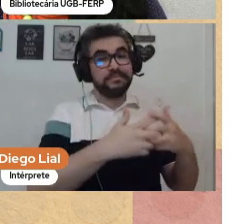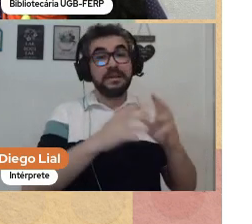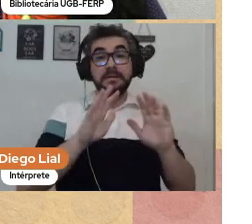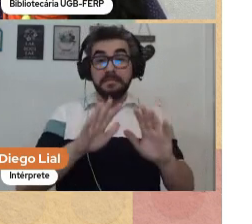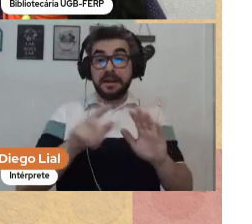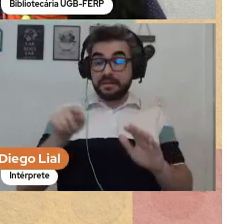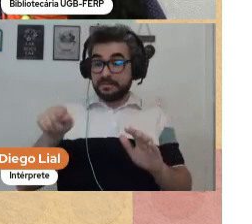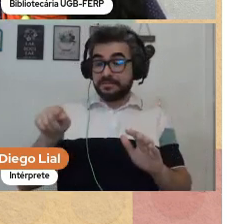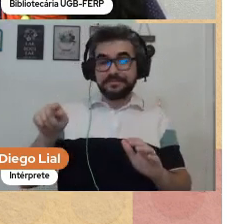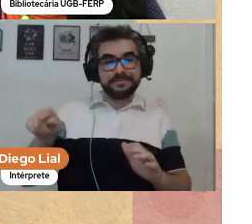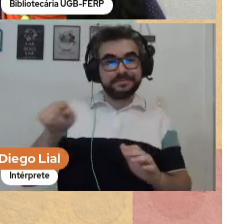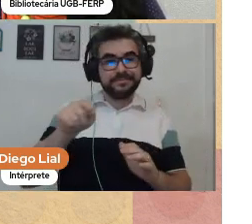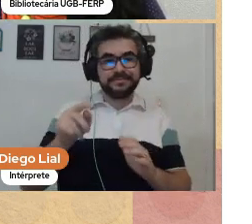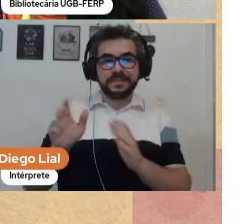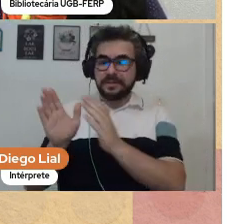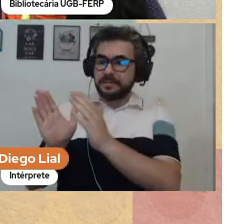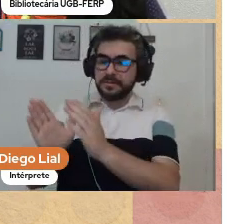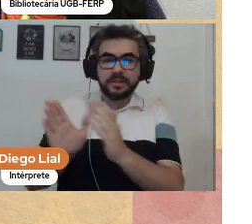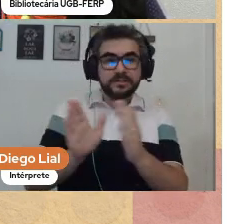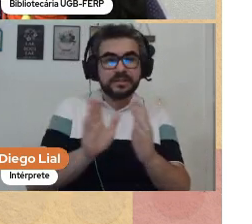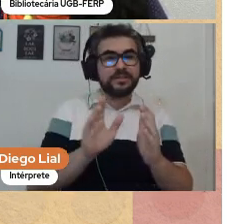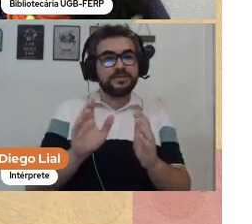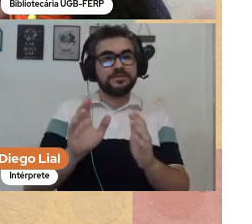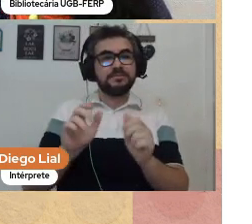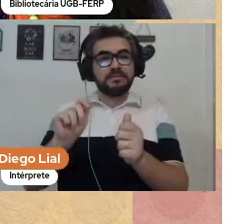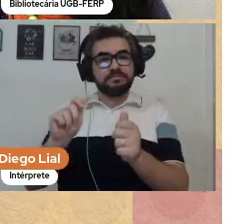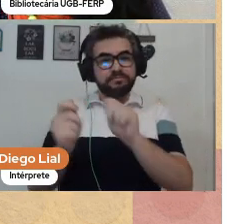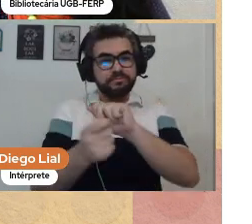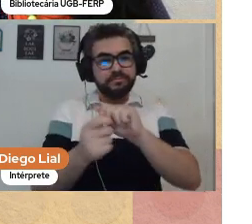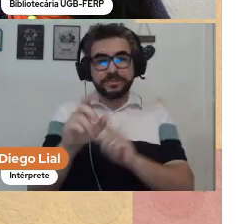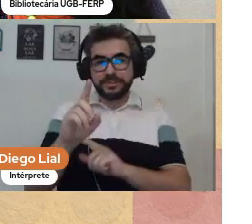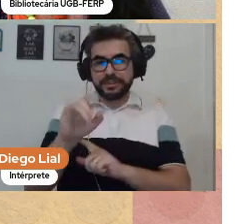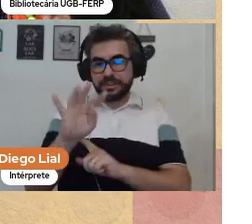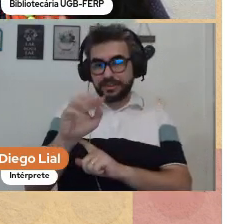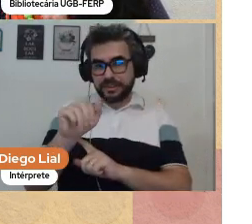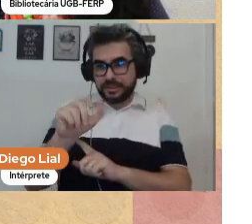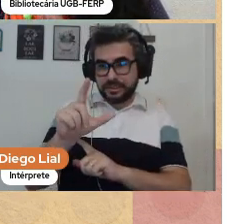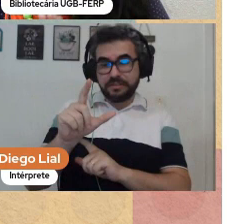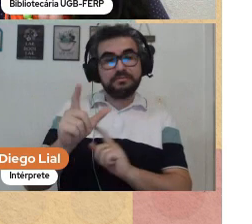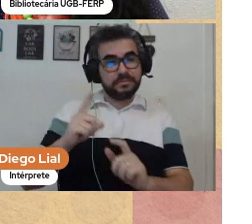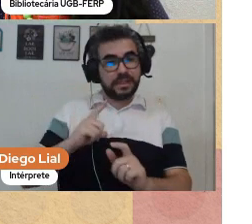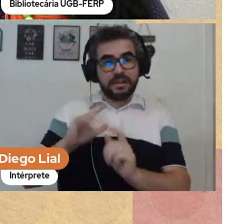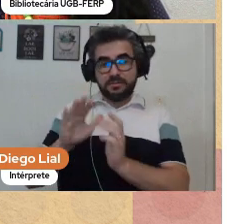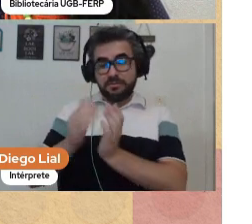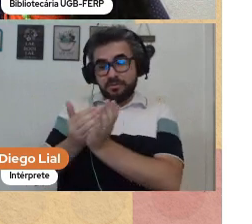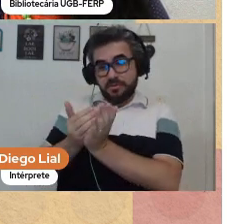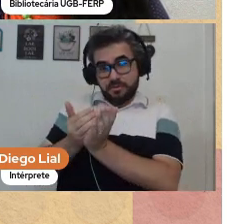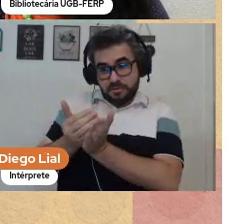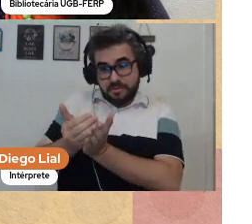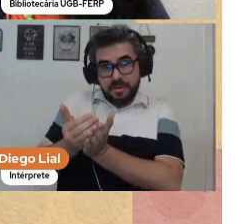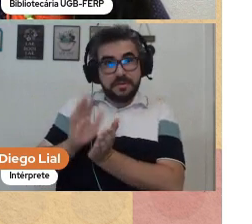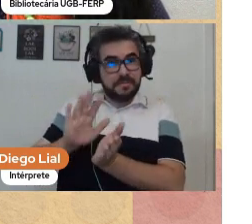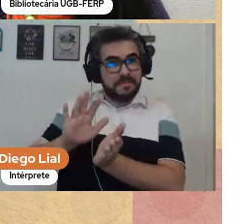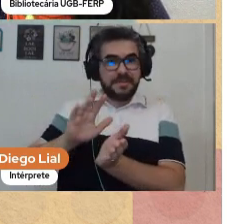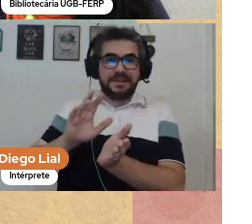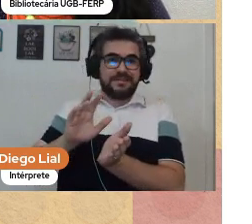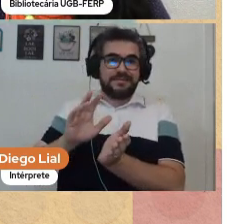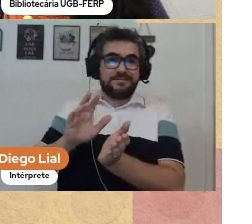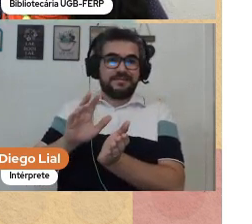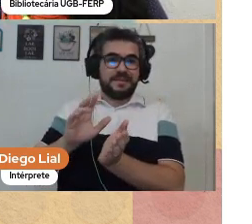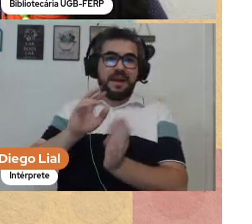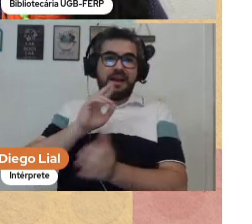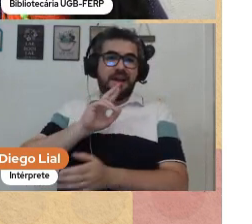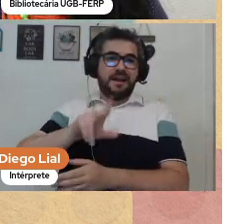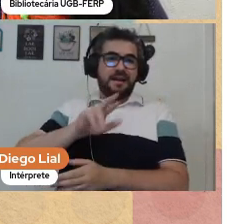aquele início ali da preservação digital, que não é o que garante a preservação digital. Por favor, me entendam bem. Não garante, né, porque eu